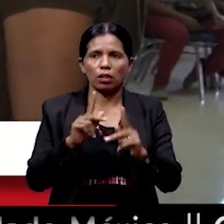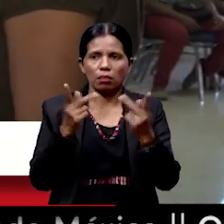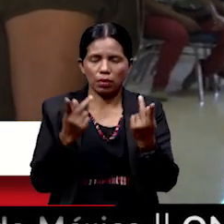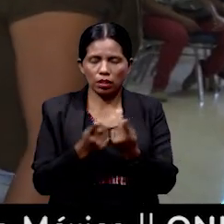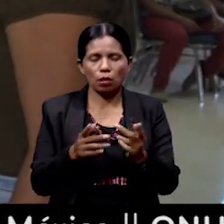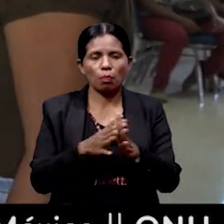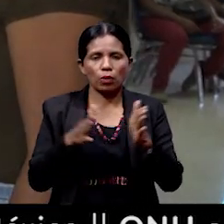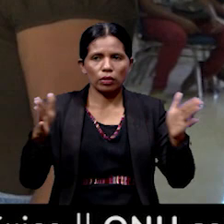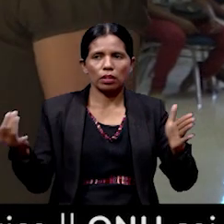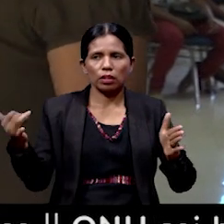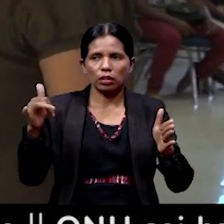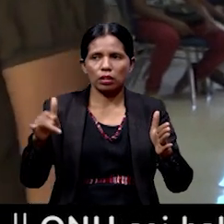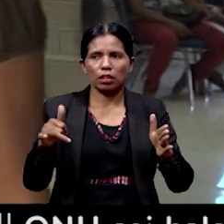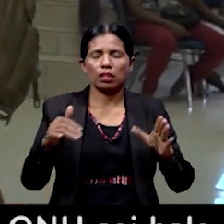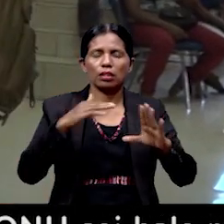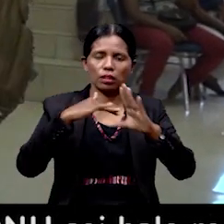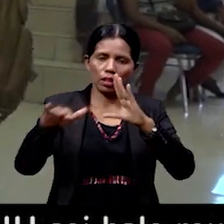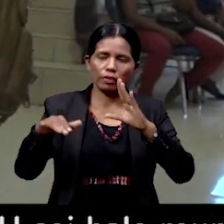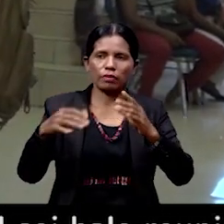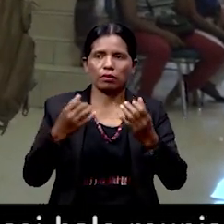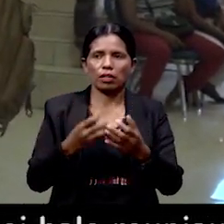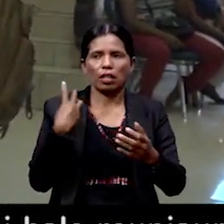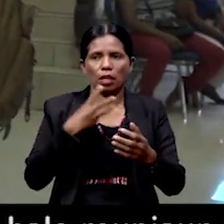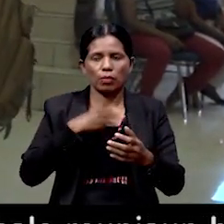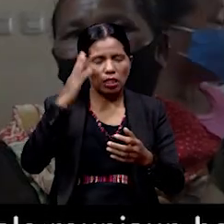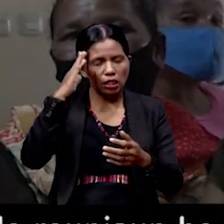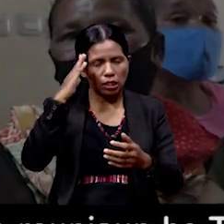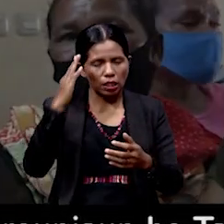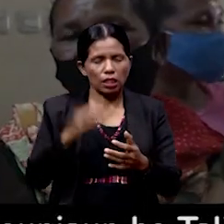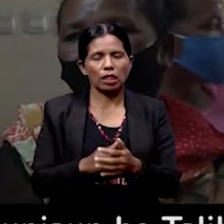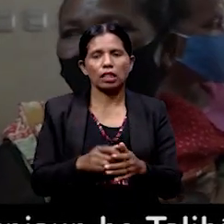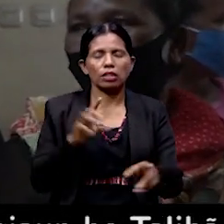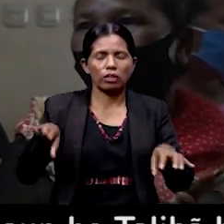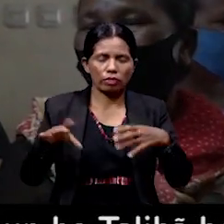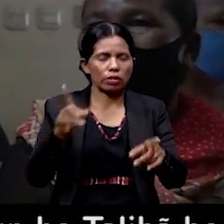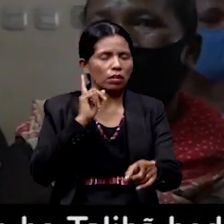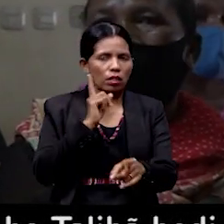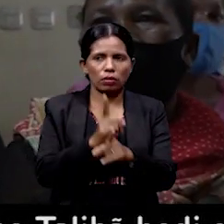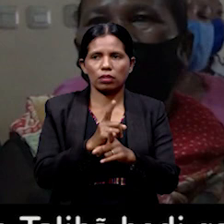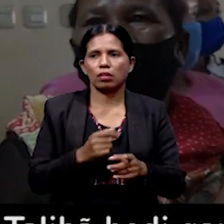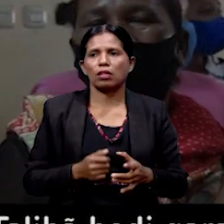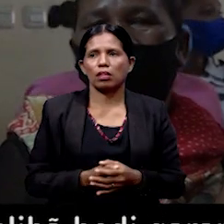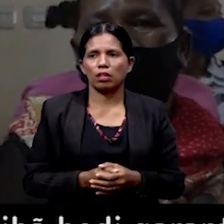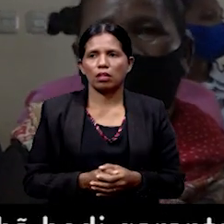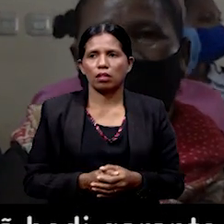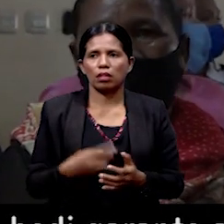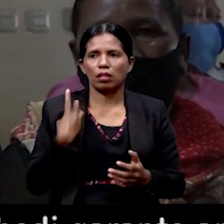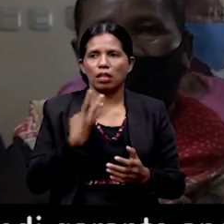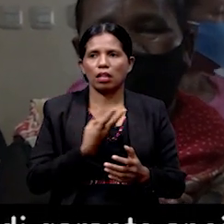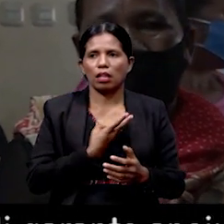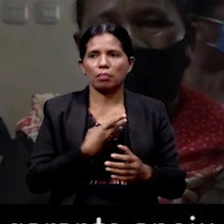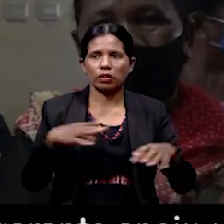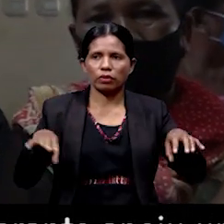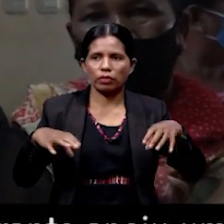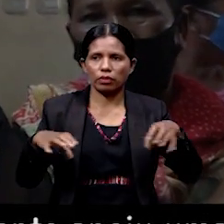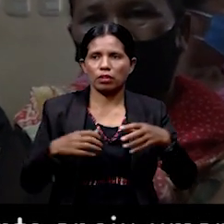Sirane, Sira Haruka Uluk dia. Ami desconfia buat rumah yang larang. Hau ne primo ne hot, amru ami karena servisu mas saya fila pali